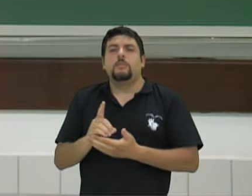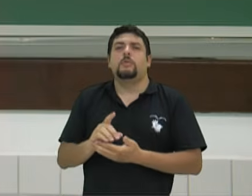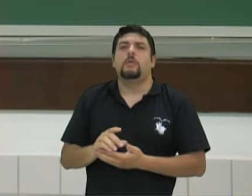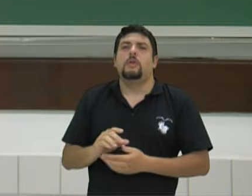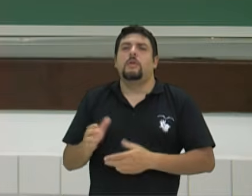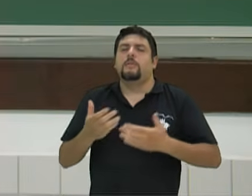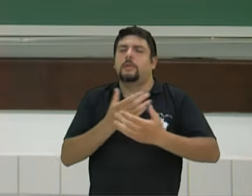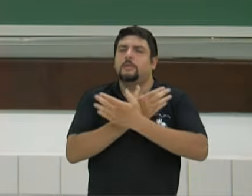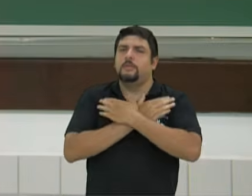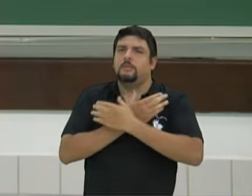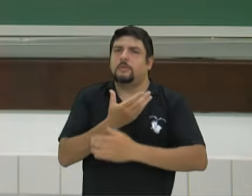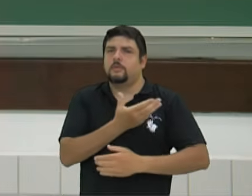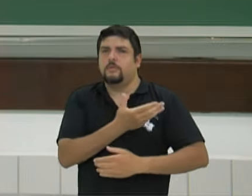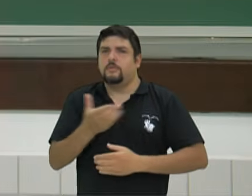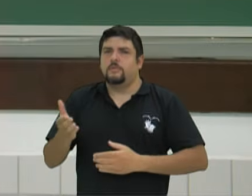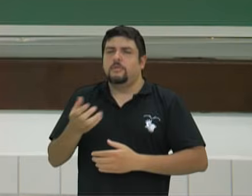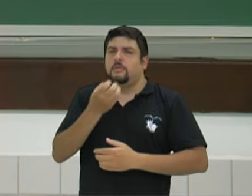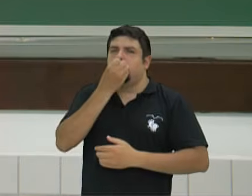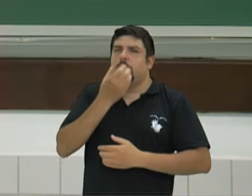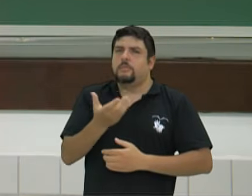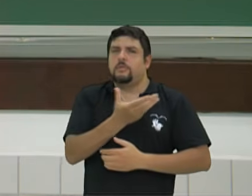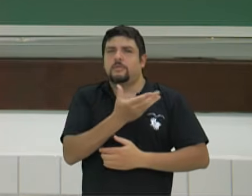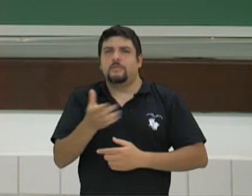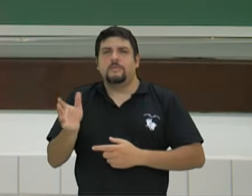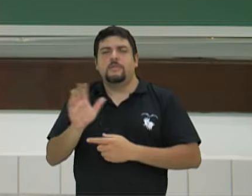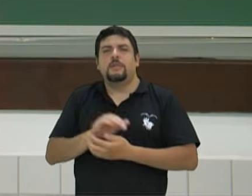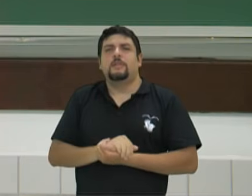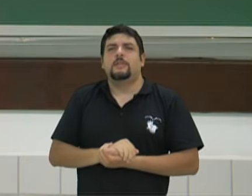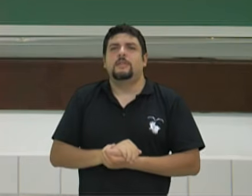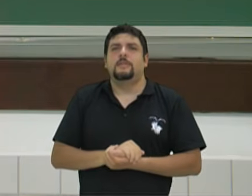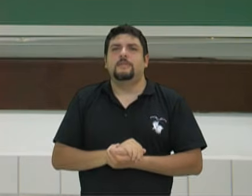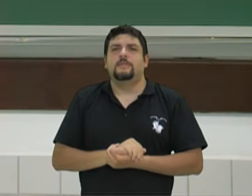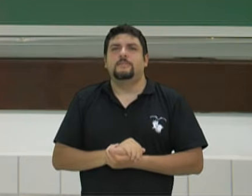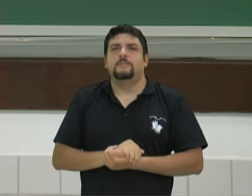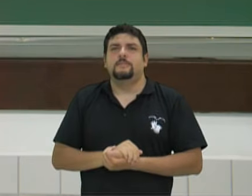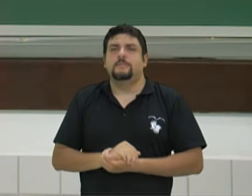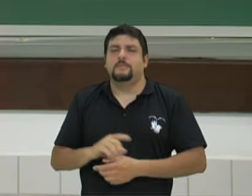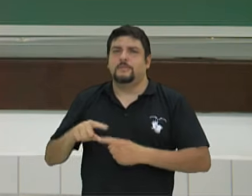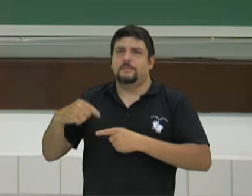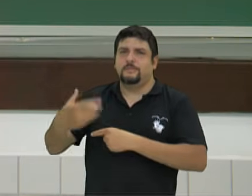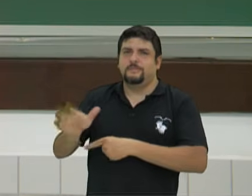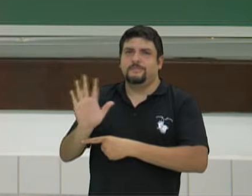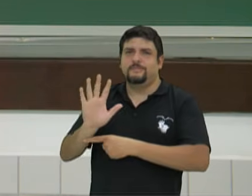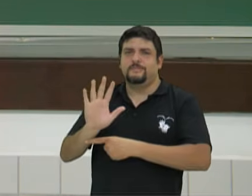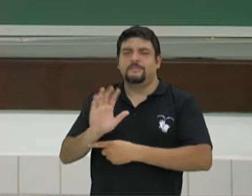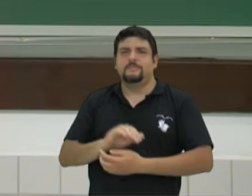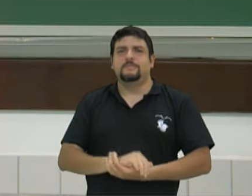aquele abraço. Bom ter trabalhado com vocês todo esse tempo, né, pessoal? Até a próxima.